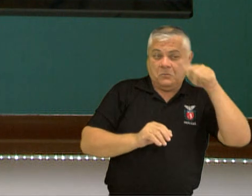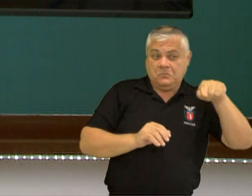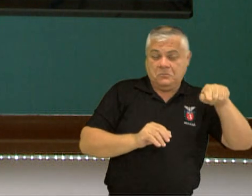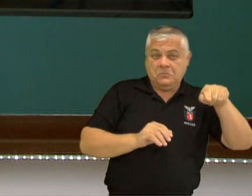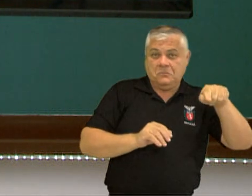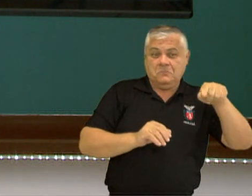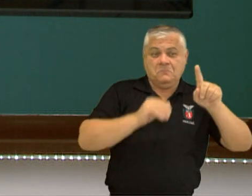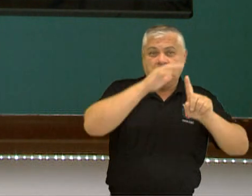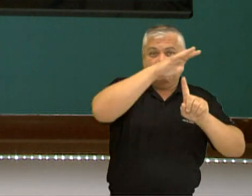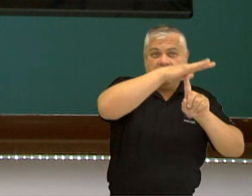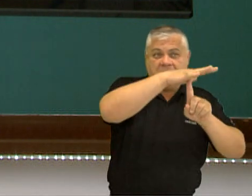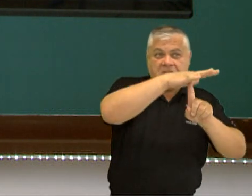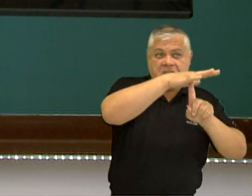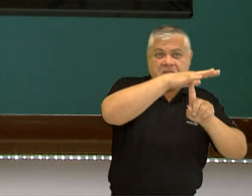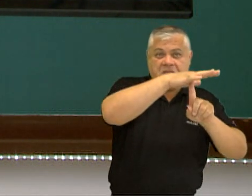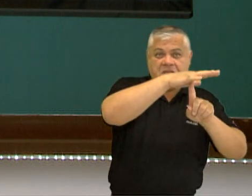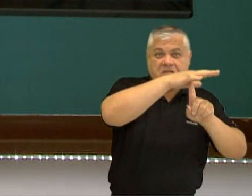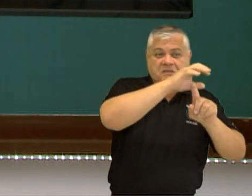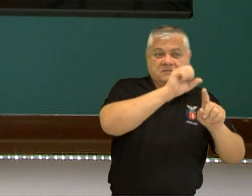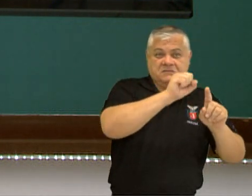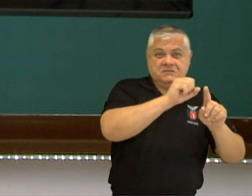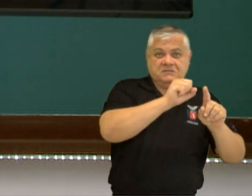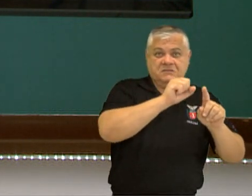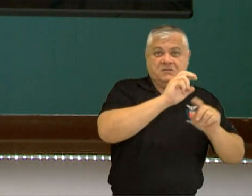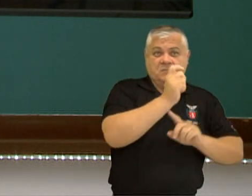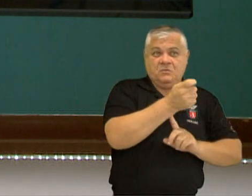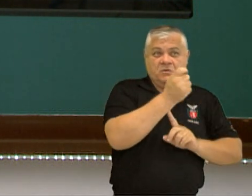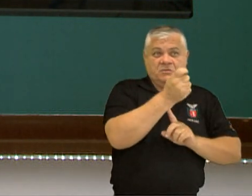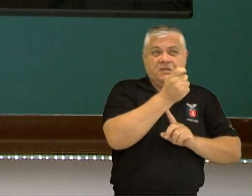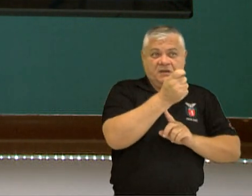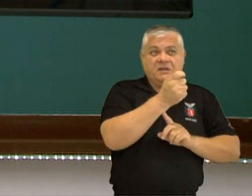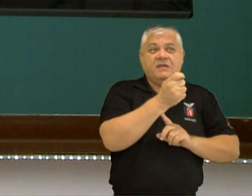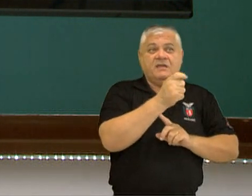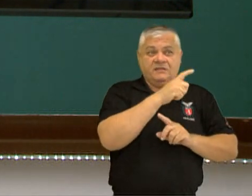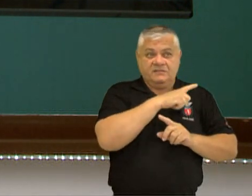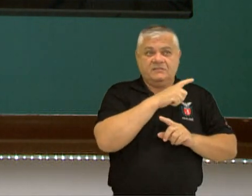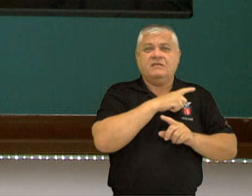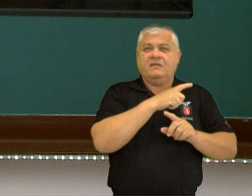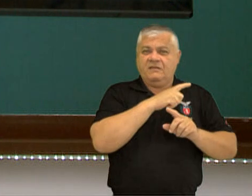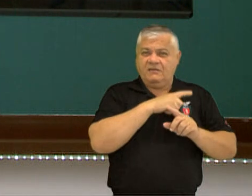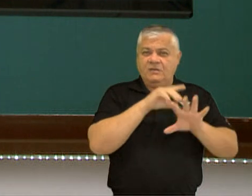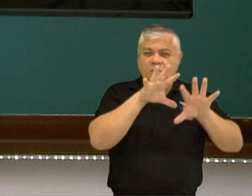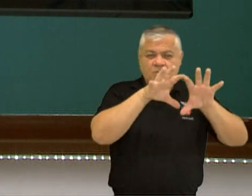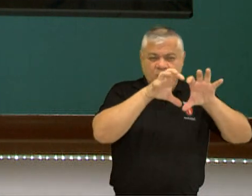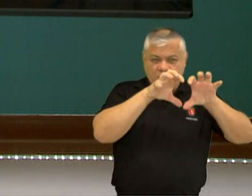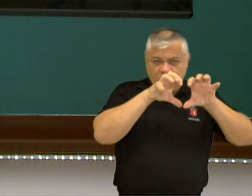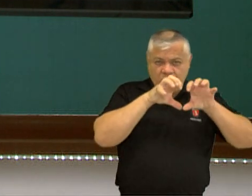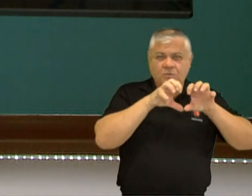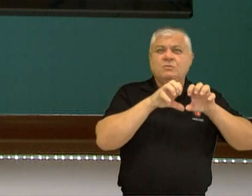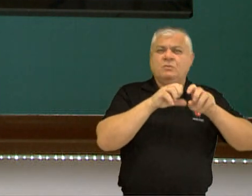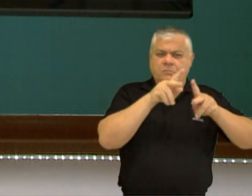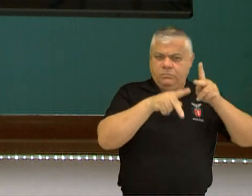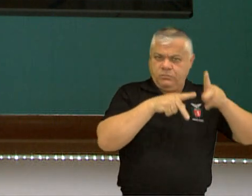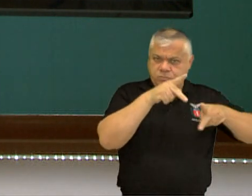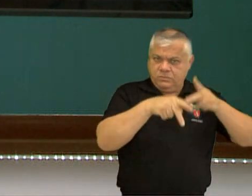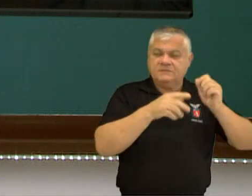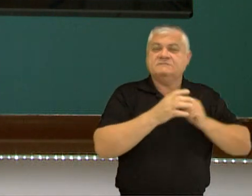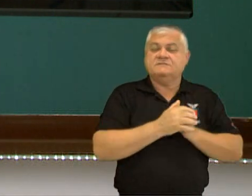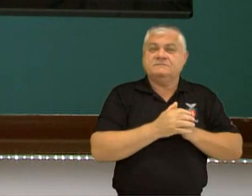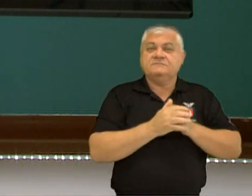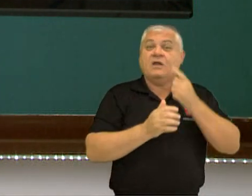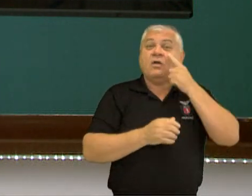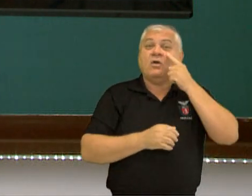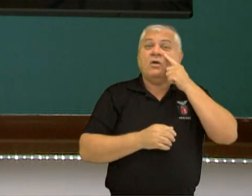perceber Paraná, Santa Catarina e Rio Grande do Sul apresentando as maiores densidades demográficas. Já quando olhamos para